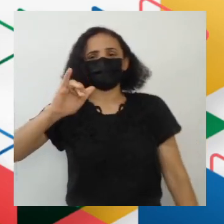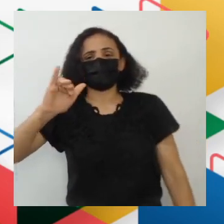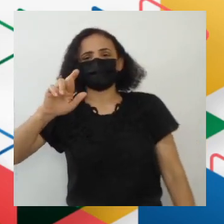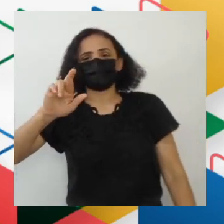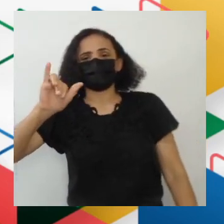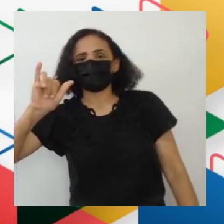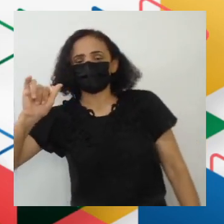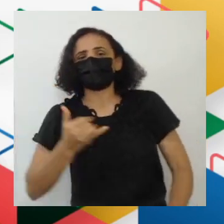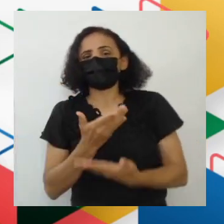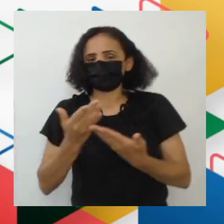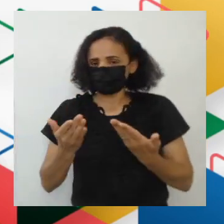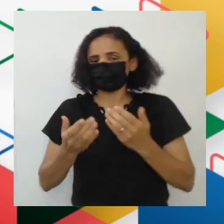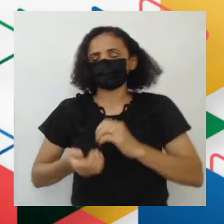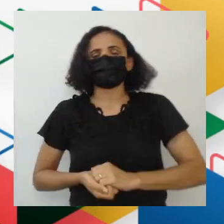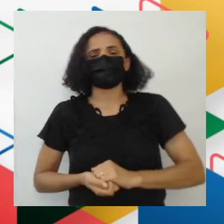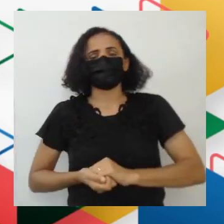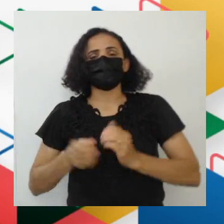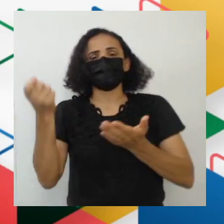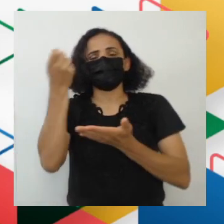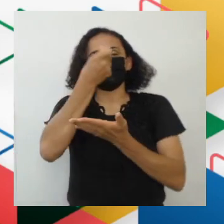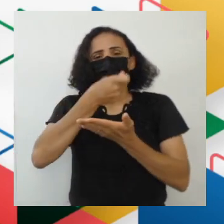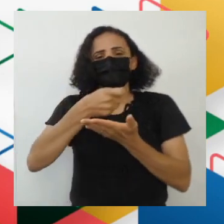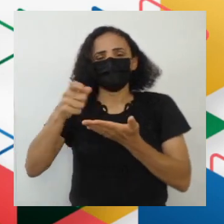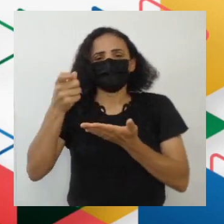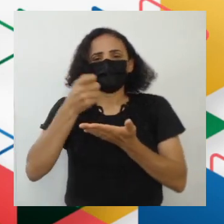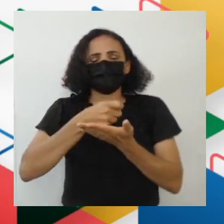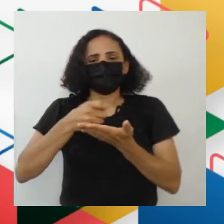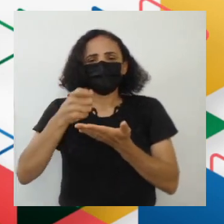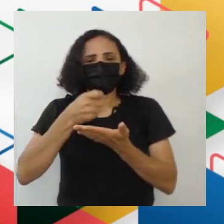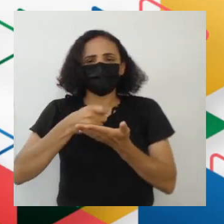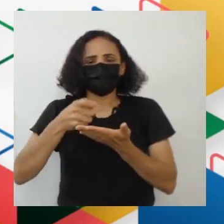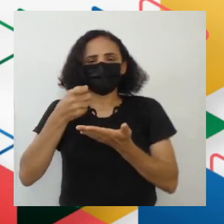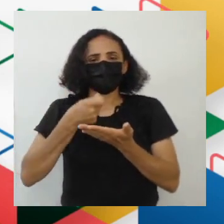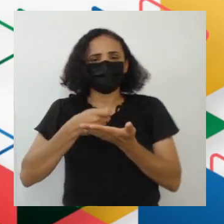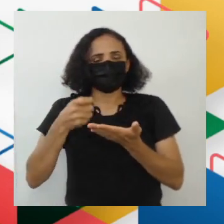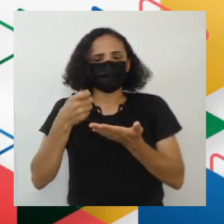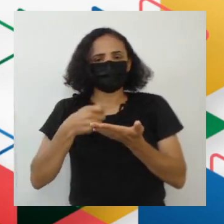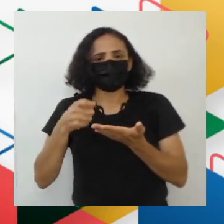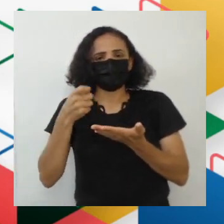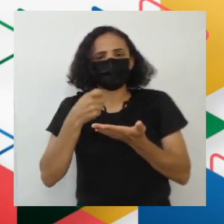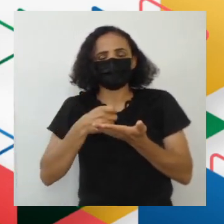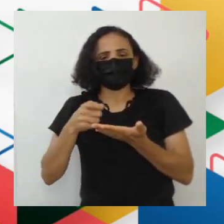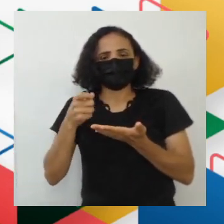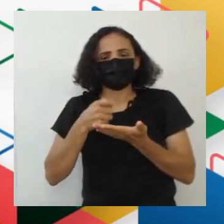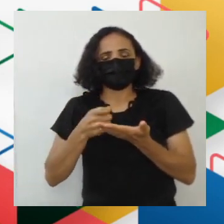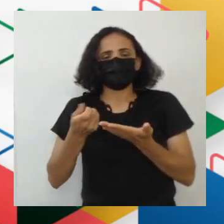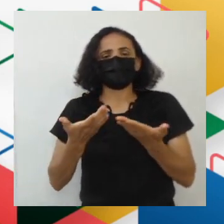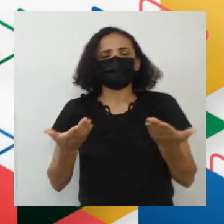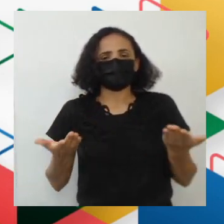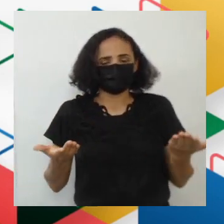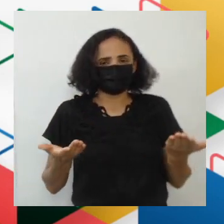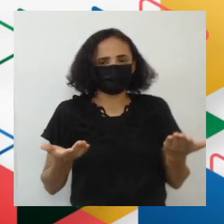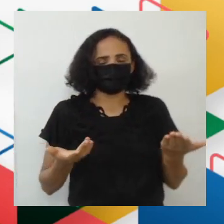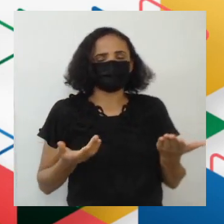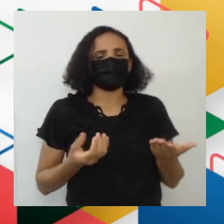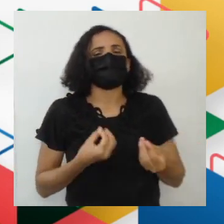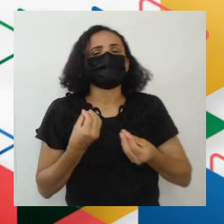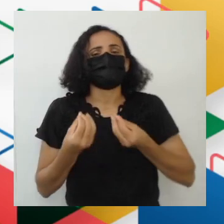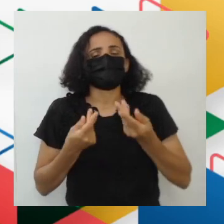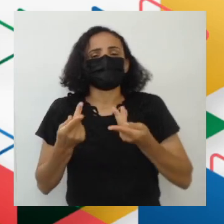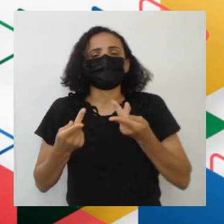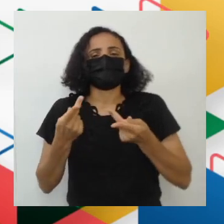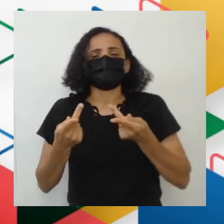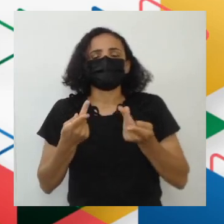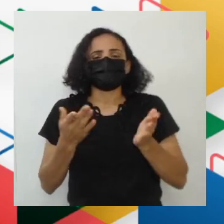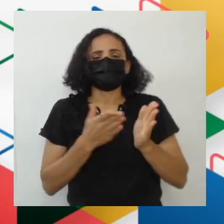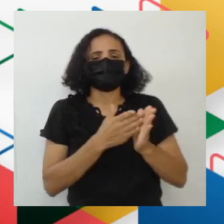você vê que o Villa-Lobos, você deve ter estudado o Villa-Lobos quando se fala de Semana de Arte Moderna. Villa-Lobos era